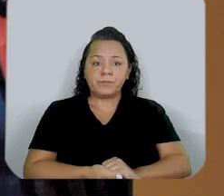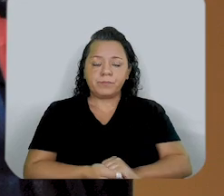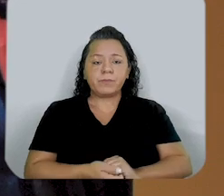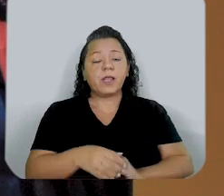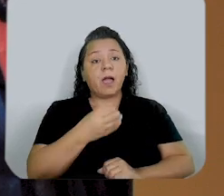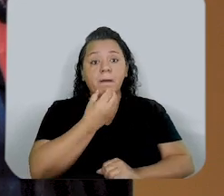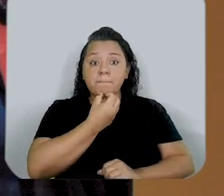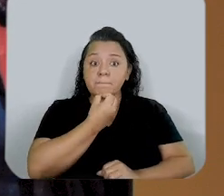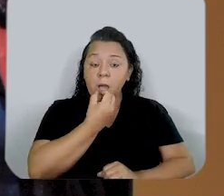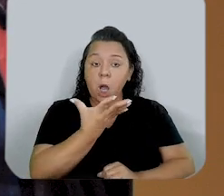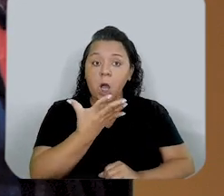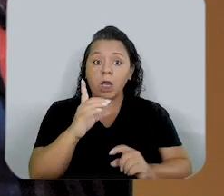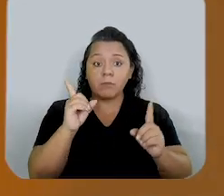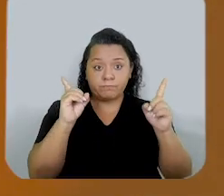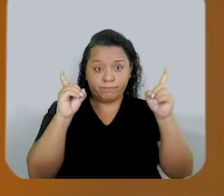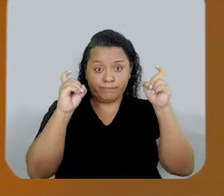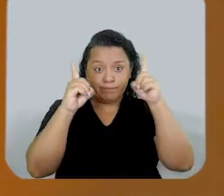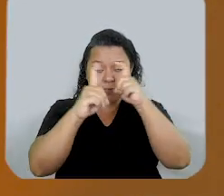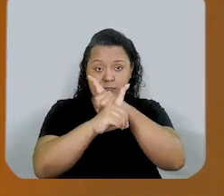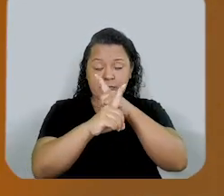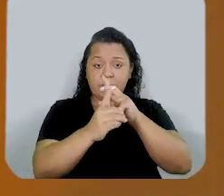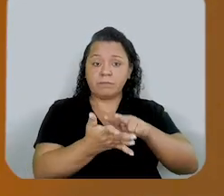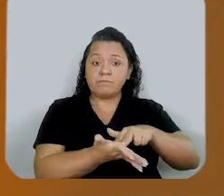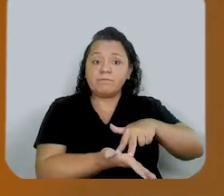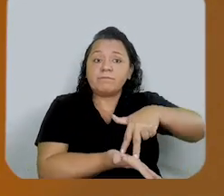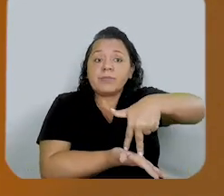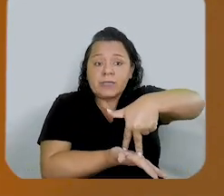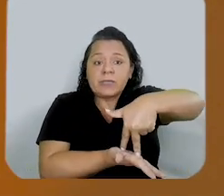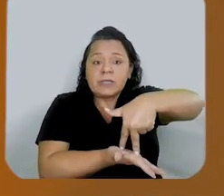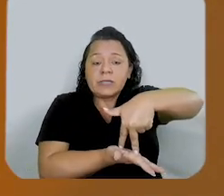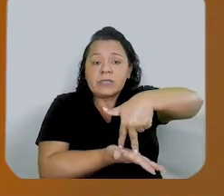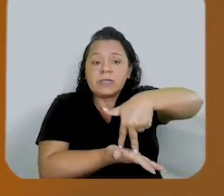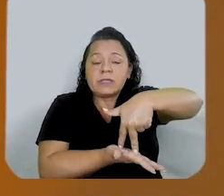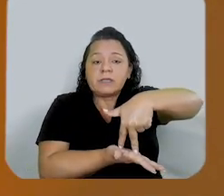Bom, então, foi bem difícil enfrentar